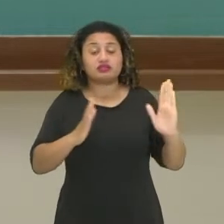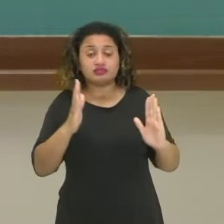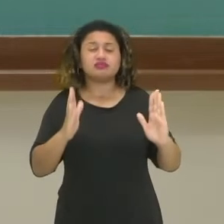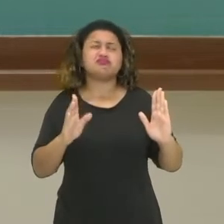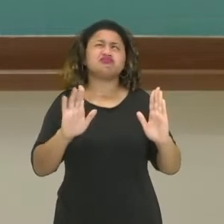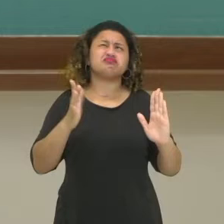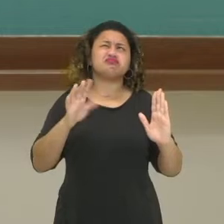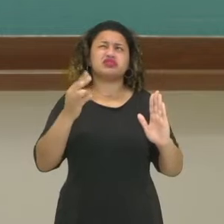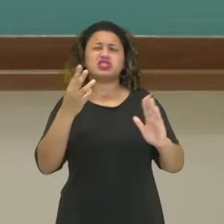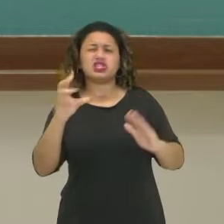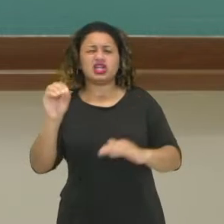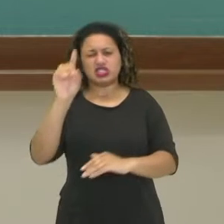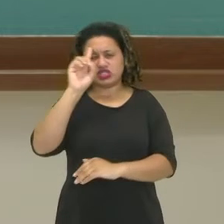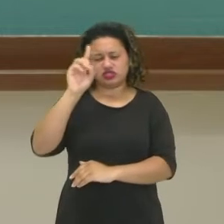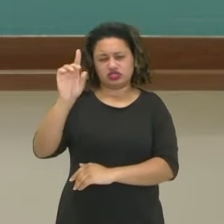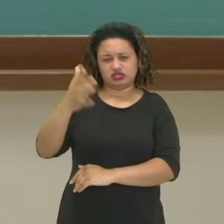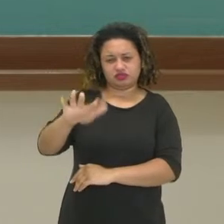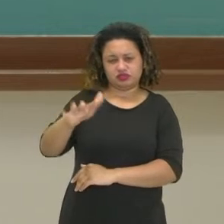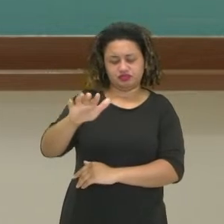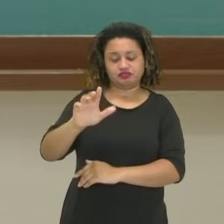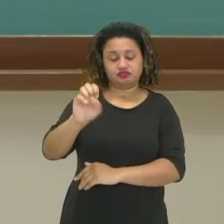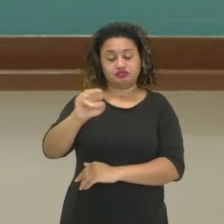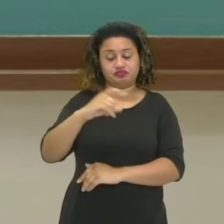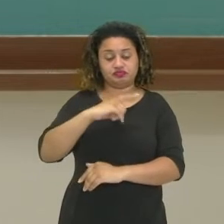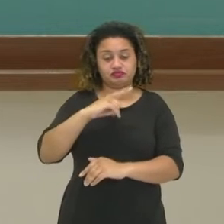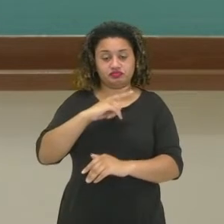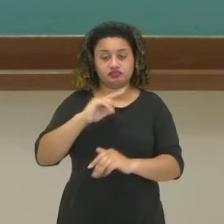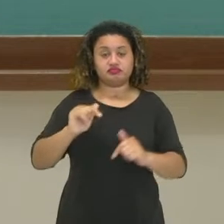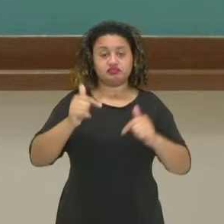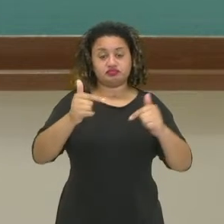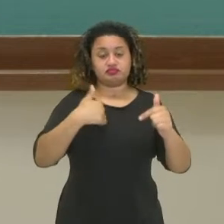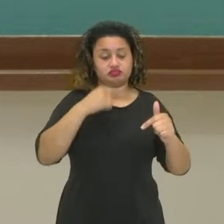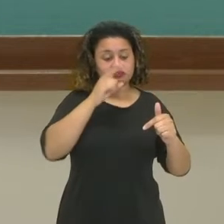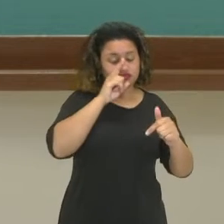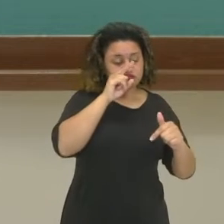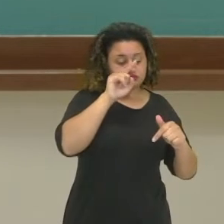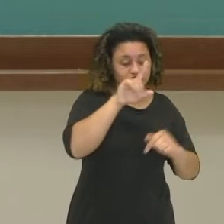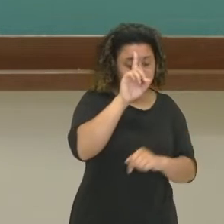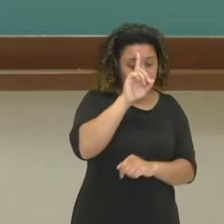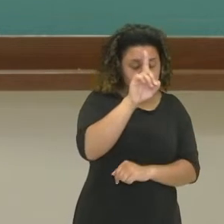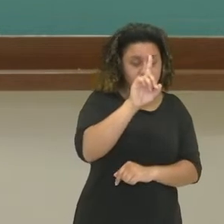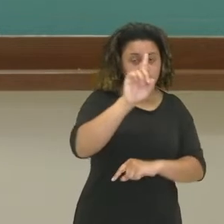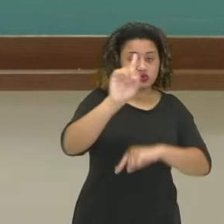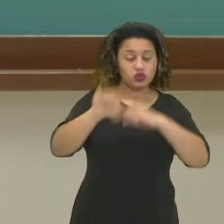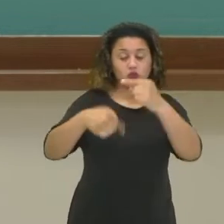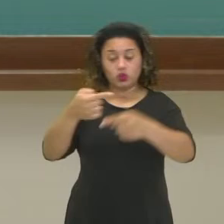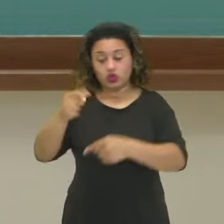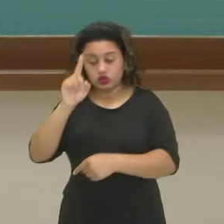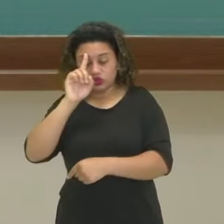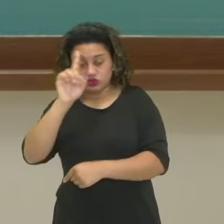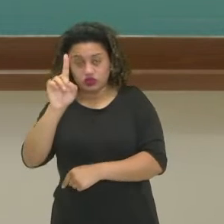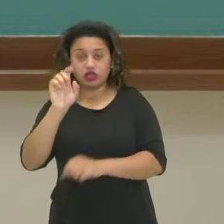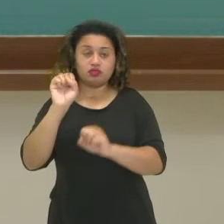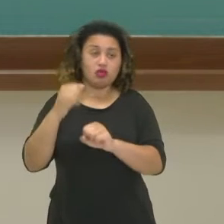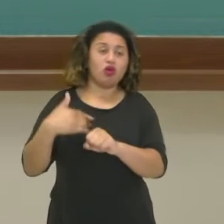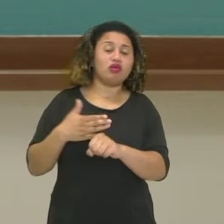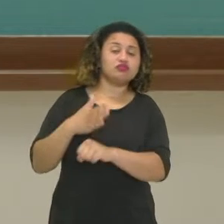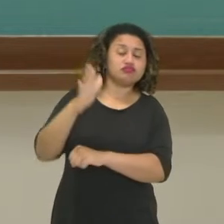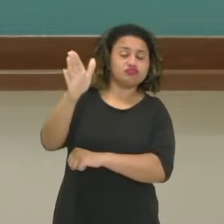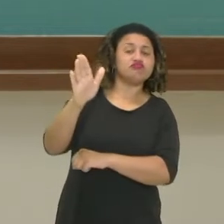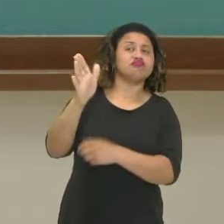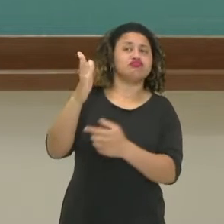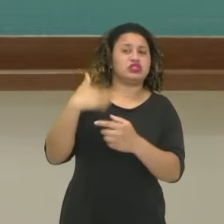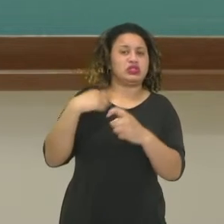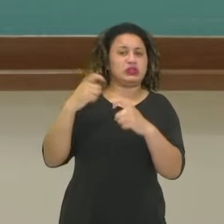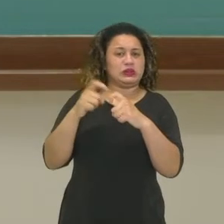mais ou menos 30 dias. Então, se você teve um comportamento de risco num dia, no outro dia, você pode ir lá num